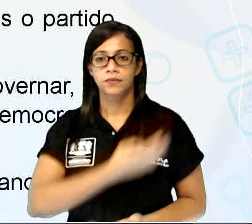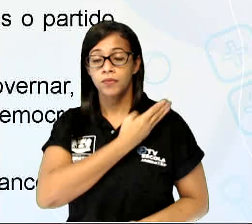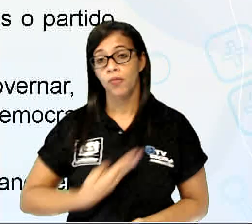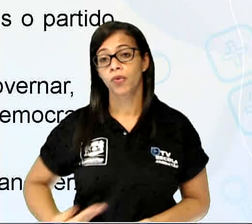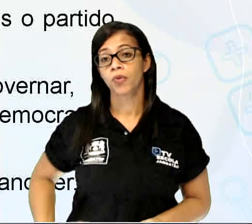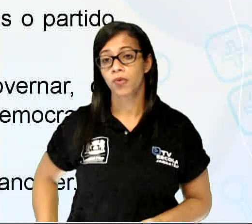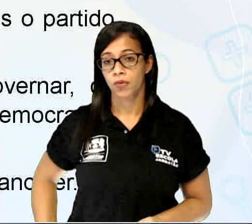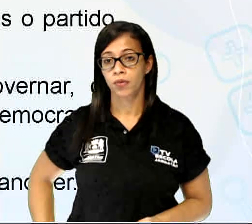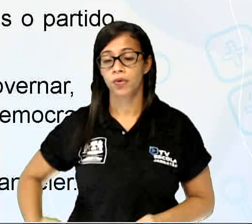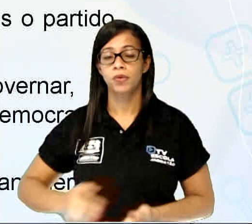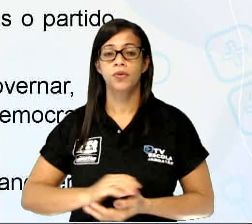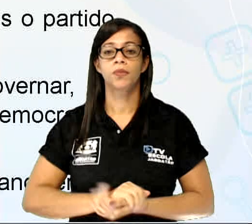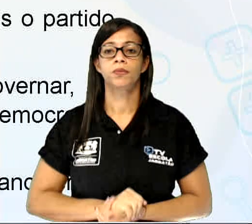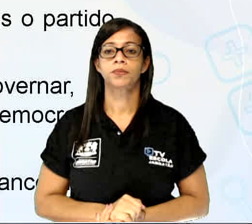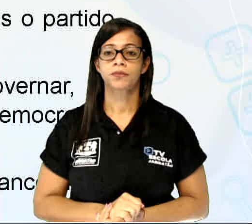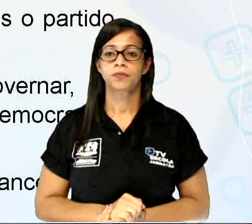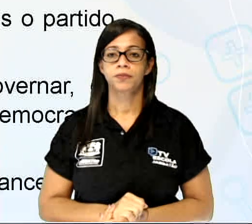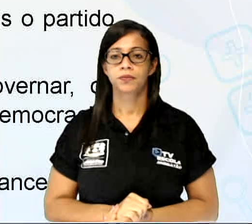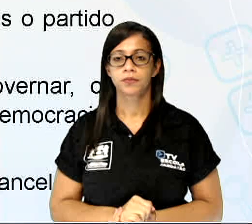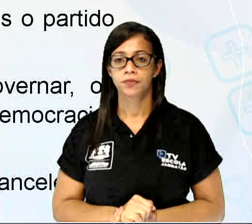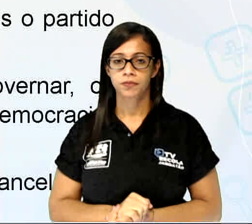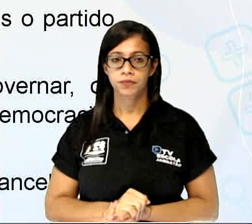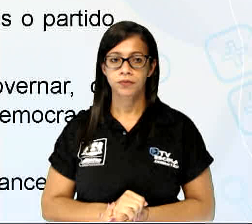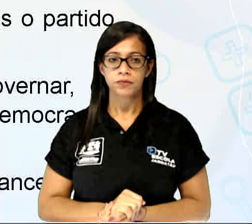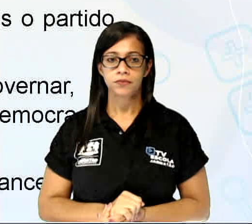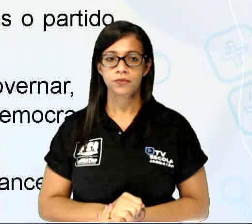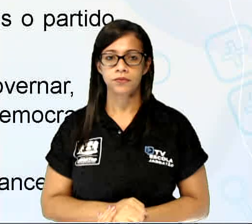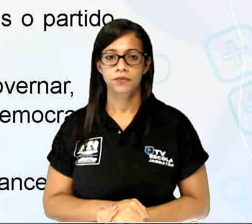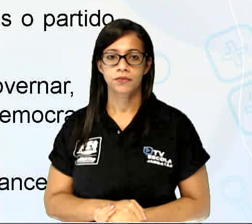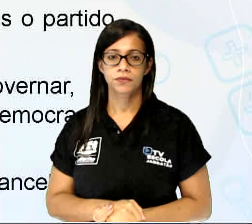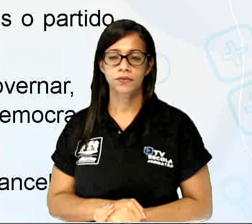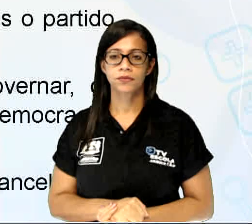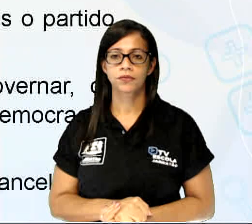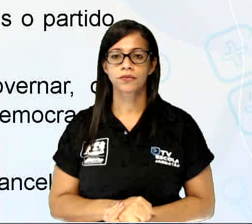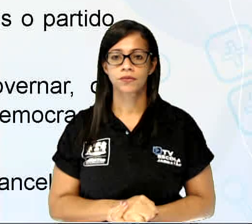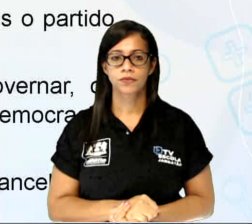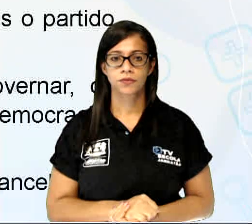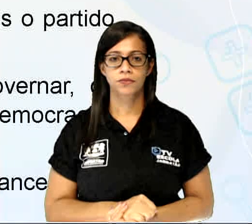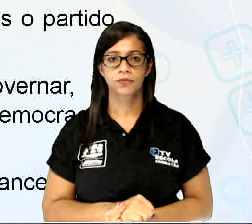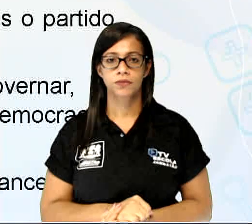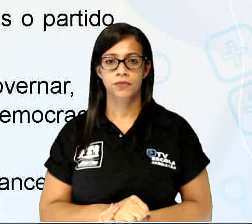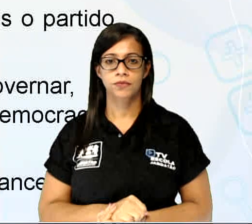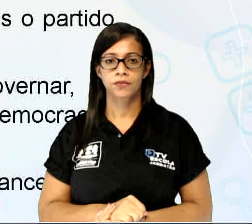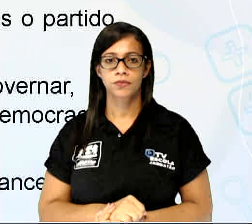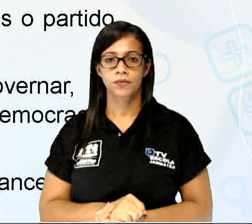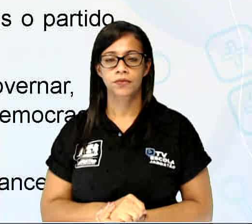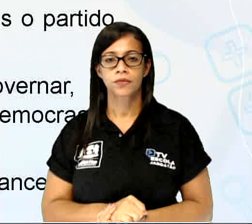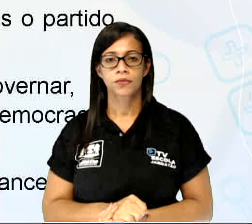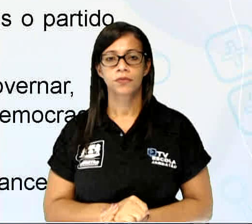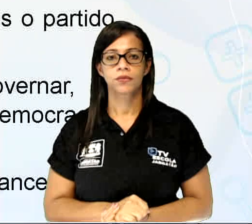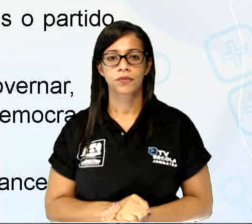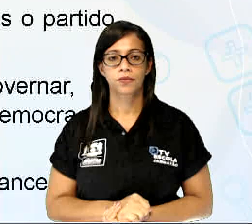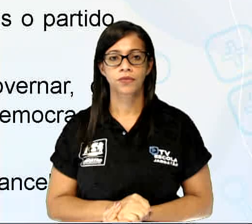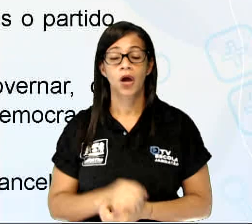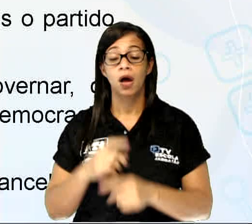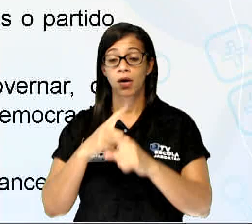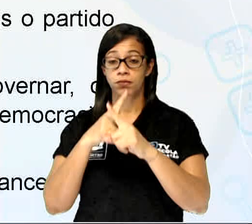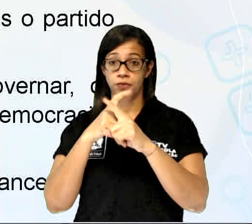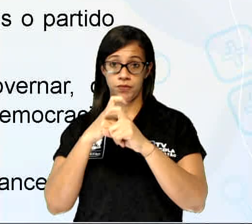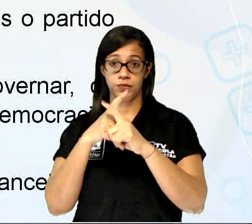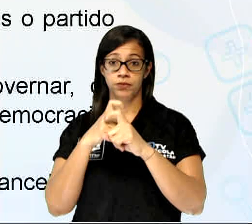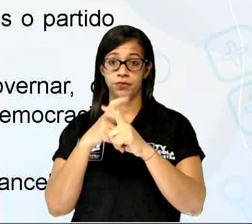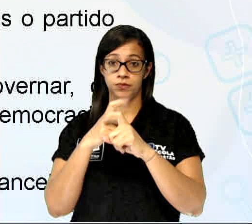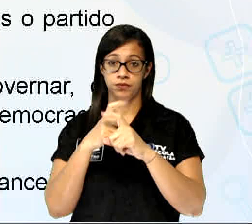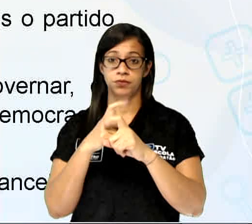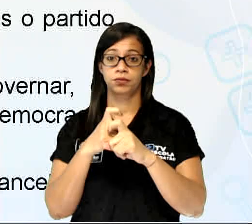nas eleições alemãs foi fraco. E aí, nesse período, os comunistas passaram a ganhar força. Os nazistas, então,